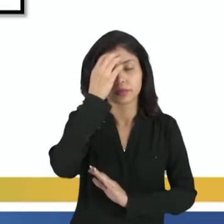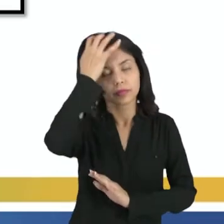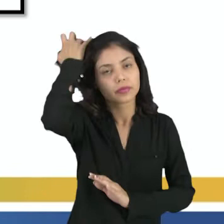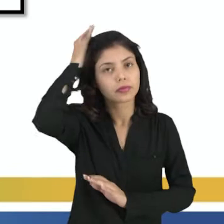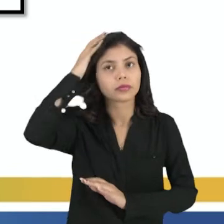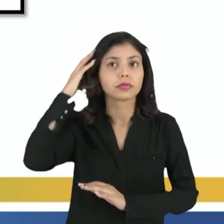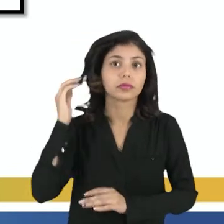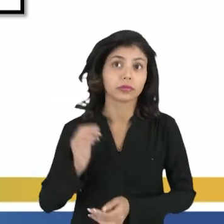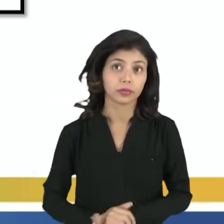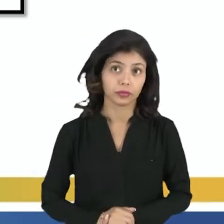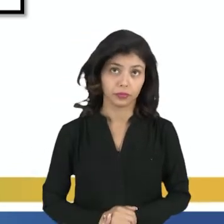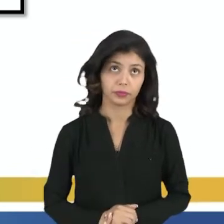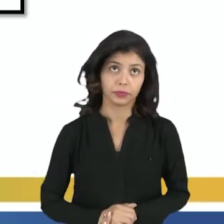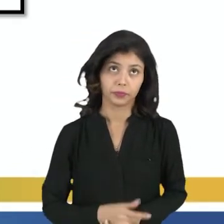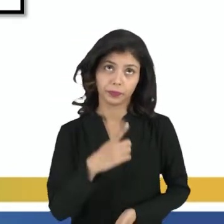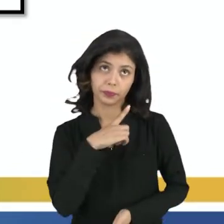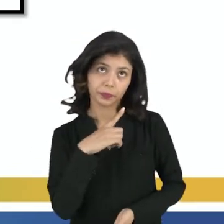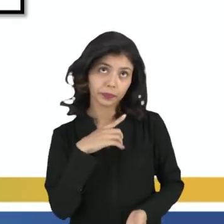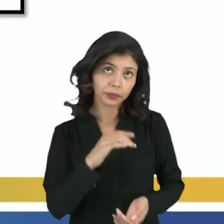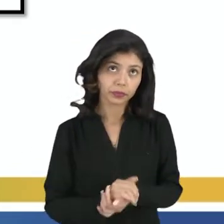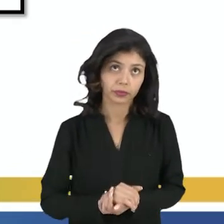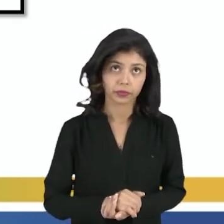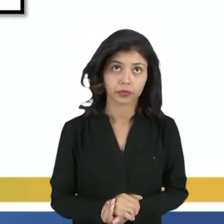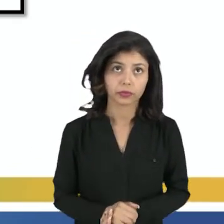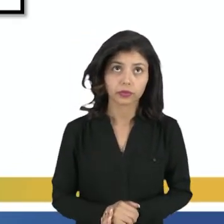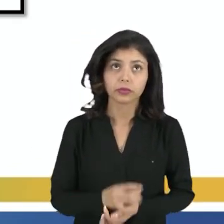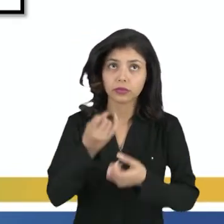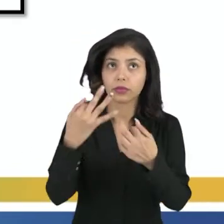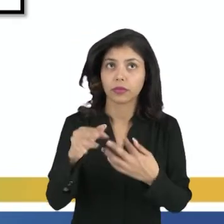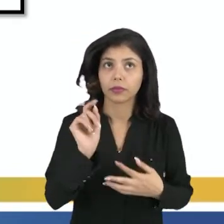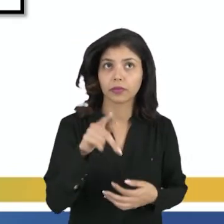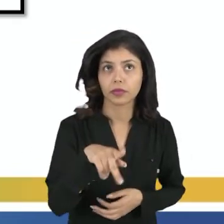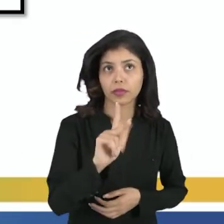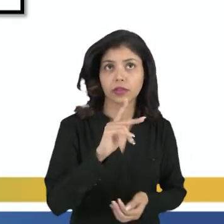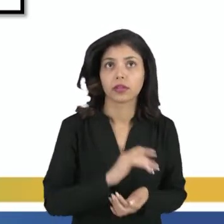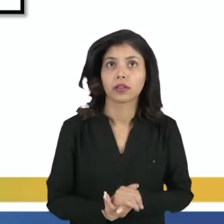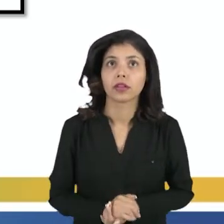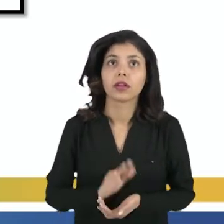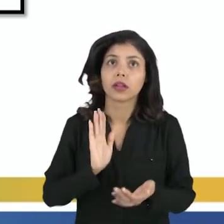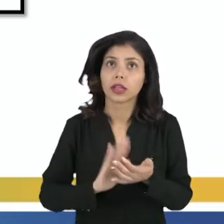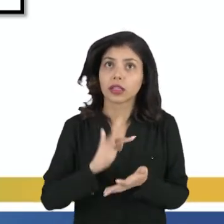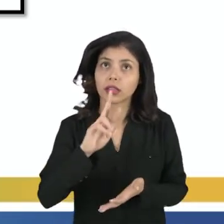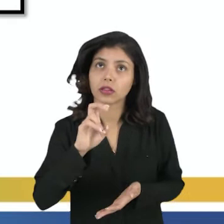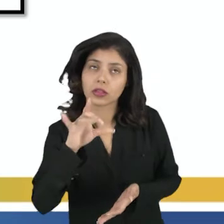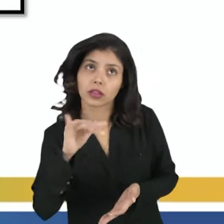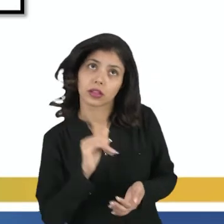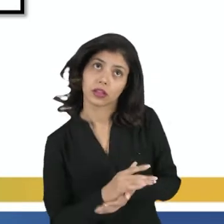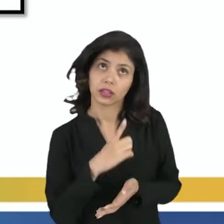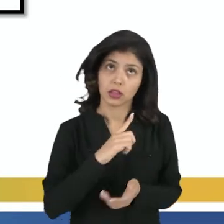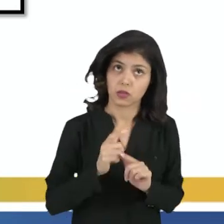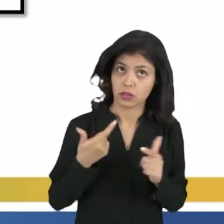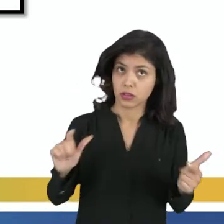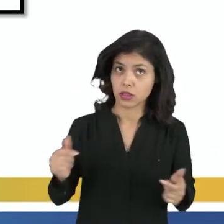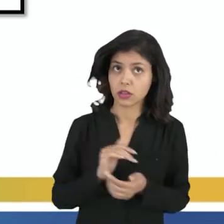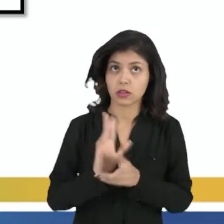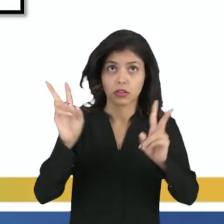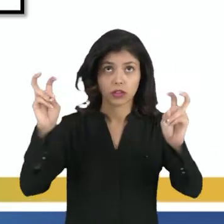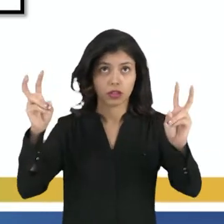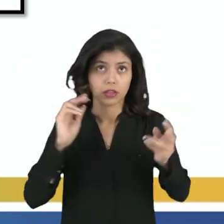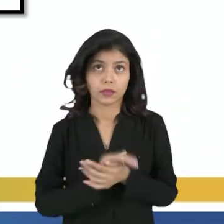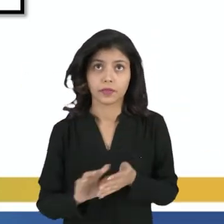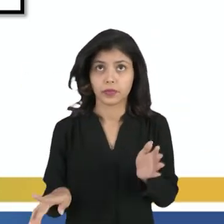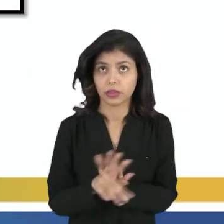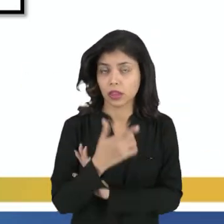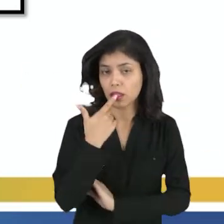E a polifonia. Nós temos aqui em Koch, ela diz o seguinte: temos que a intertextualidade constitui um dos grandes temas a que se tem